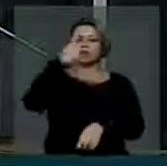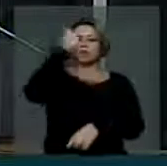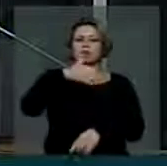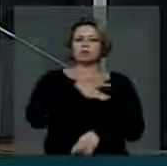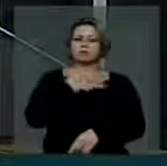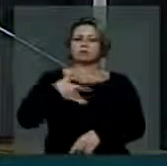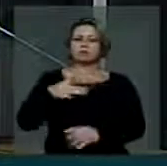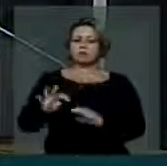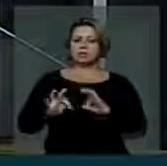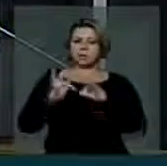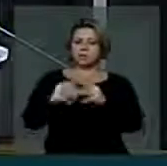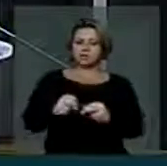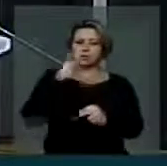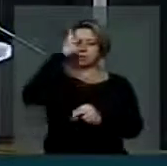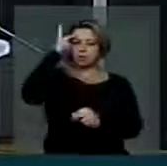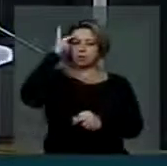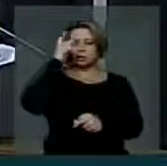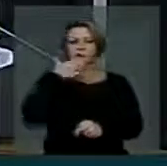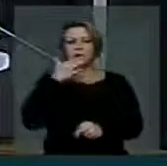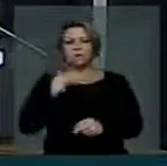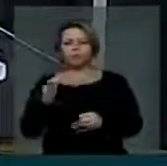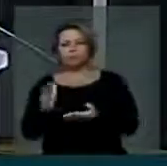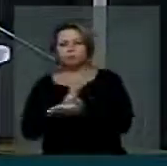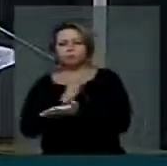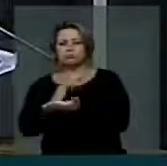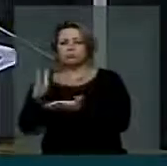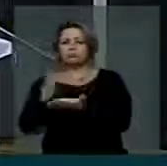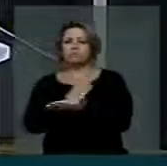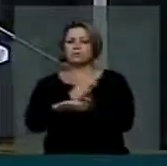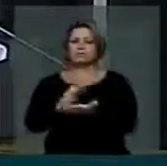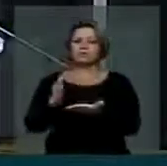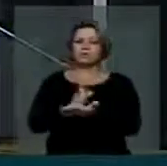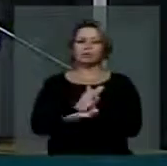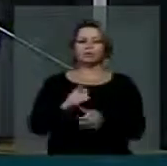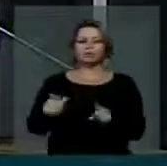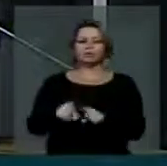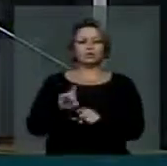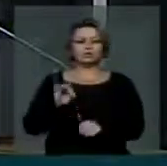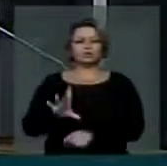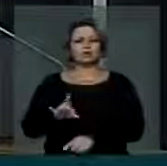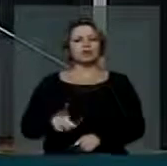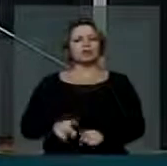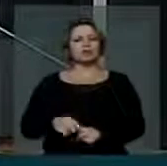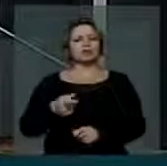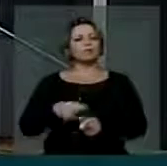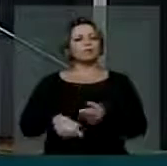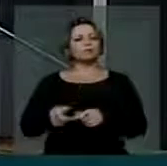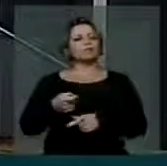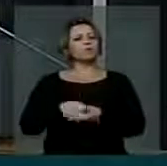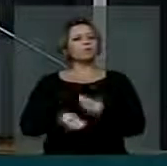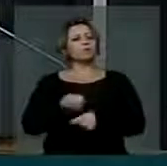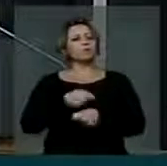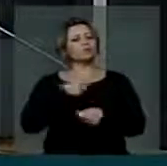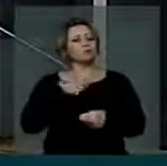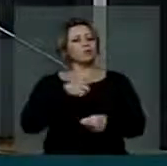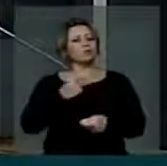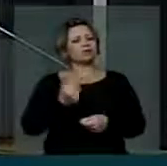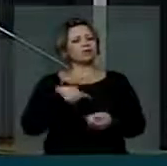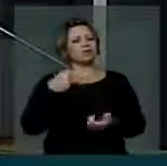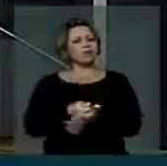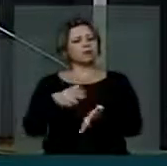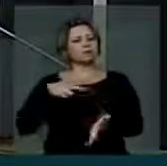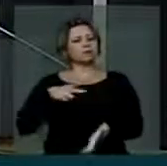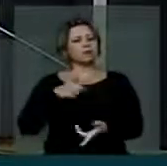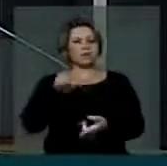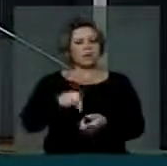pública para todos ou privilegiar as atividades de saúde como mercado. Não tem sido